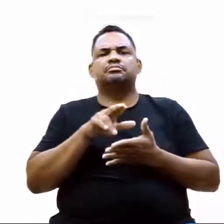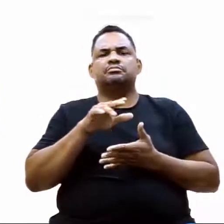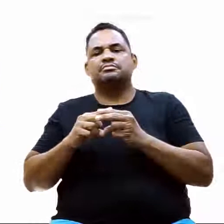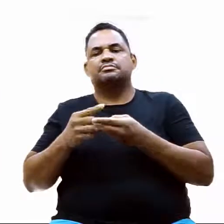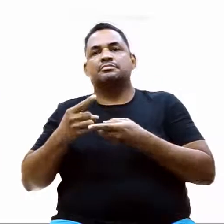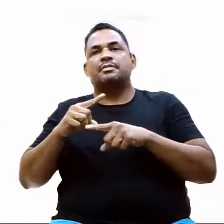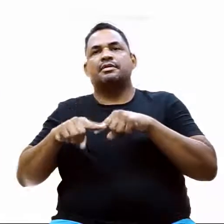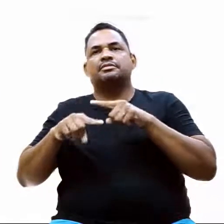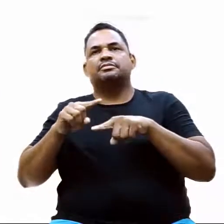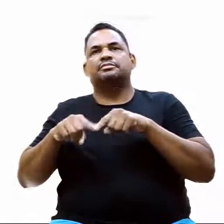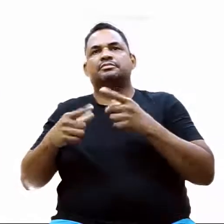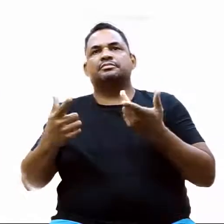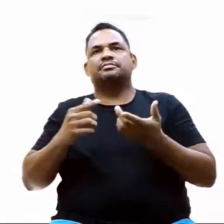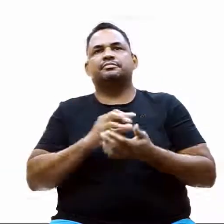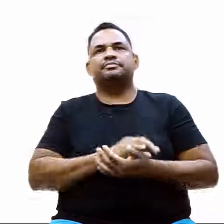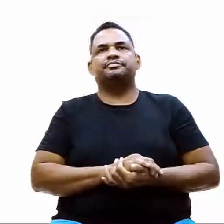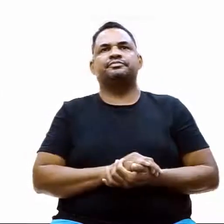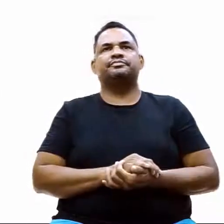tá bom?